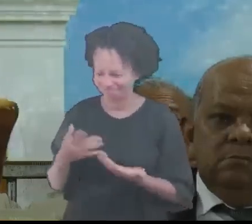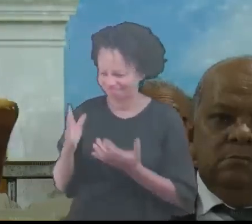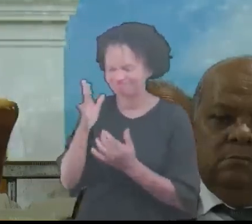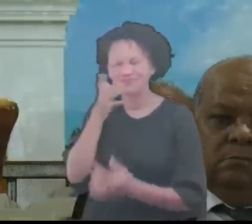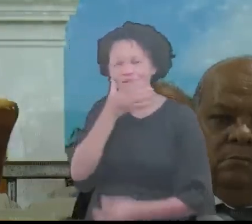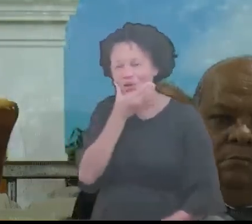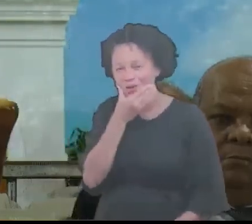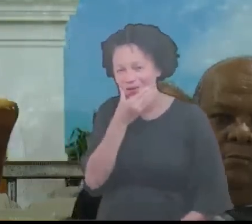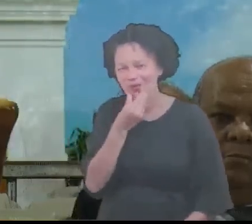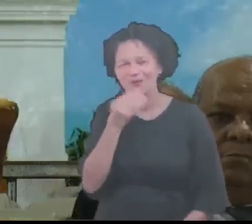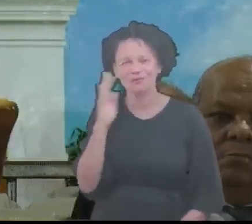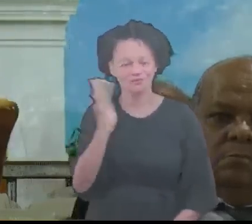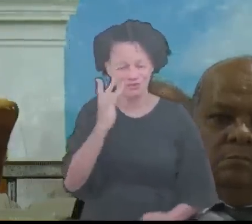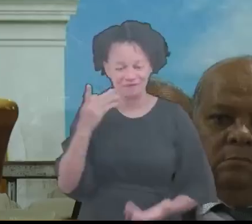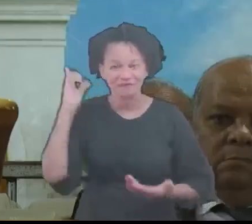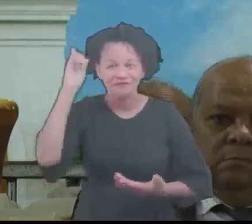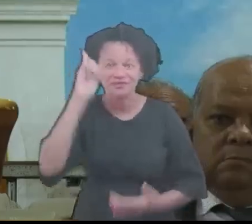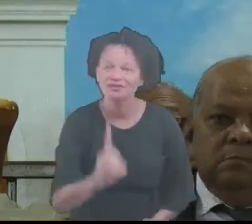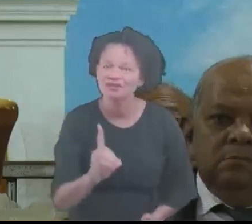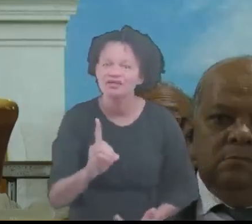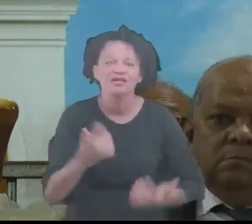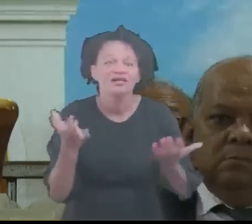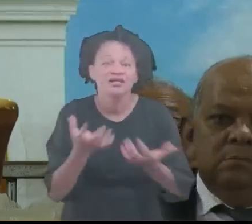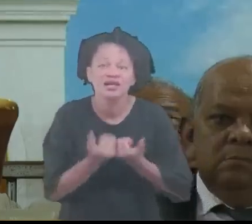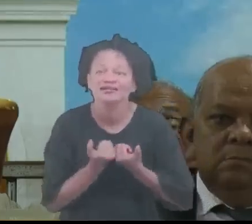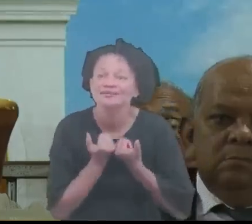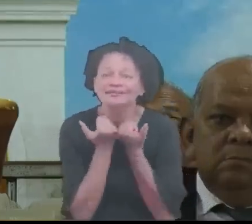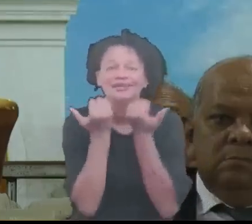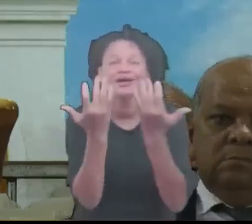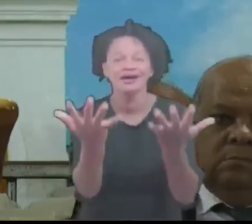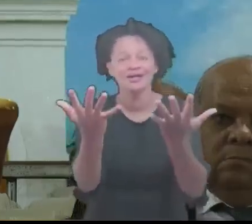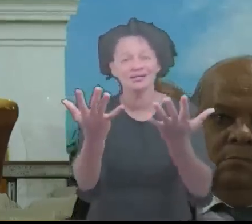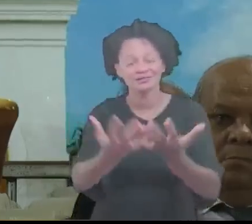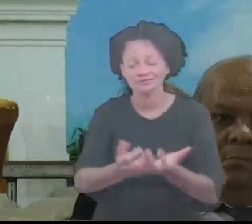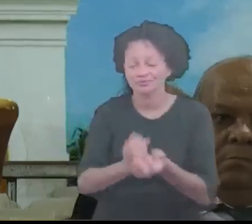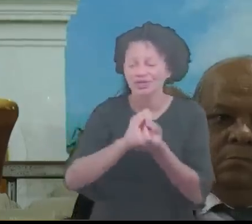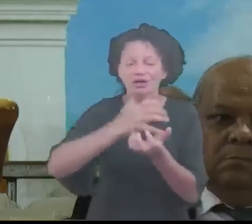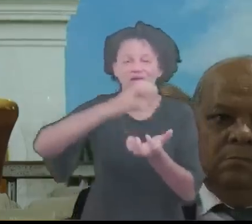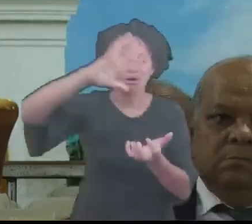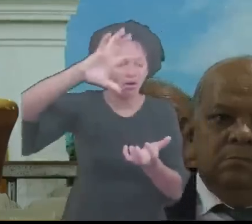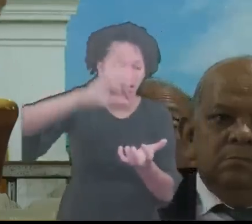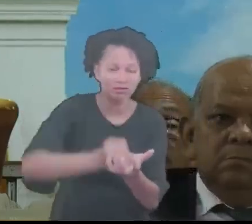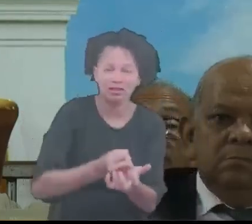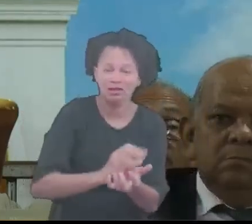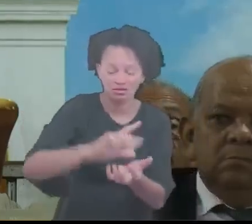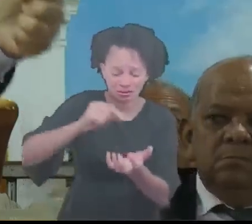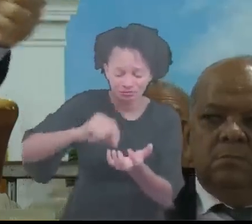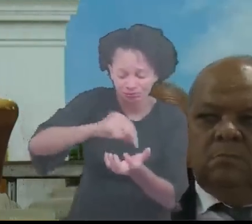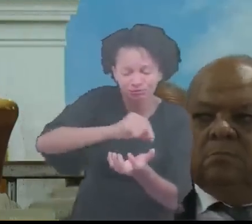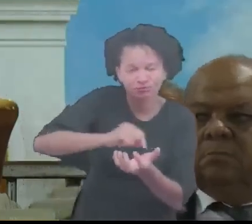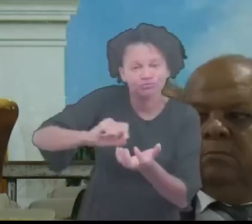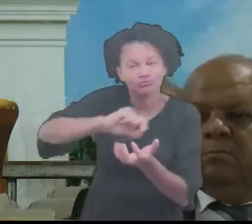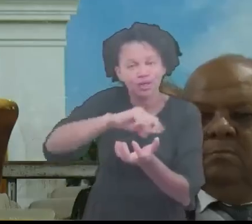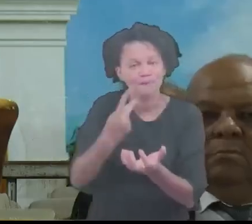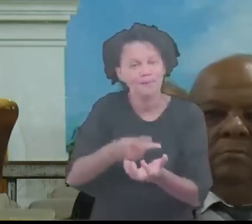aqui, e ele quer distribuir joias de ouro cravejadas com